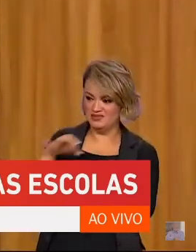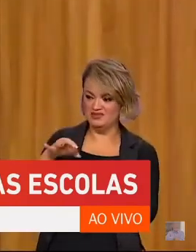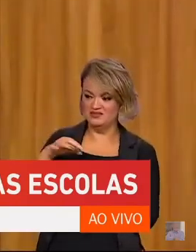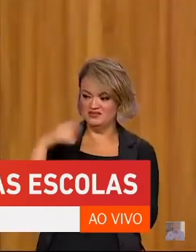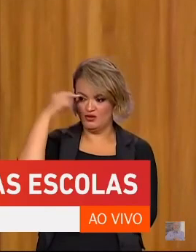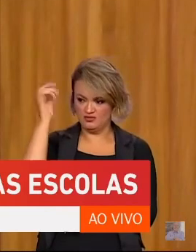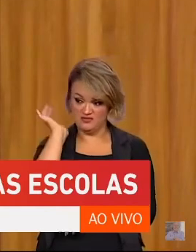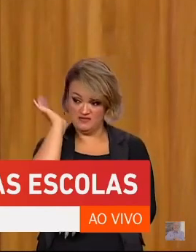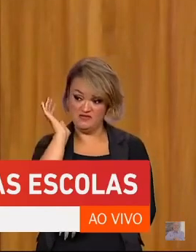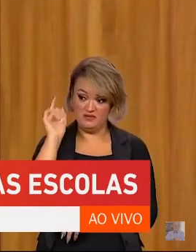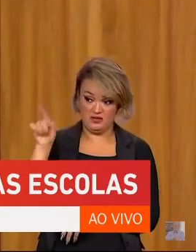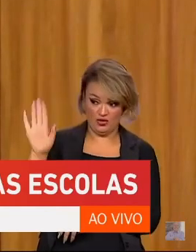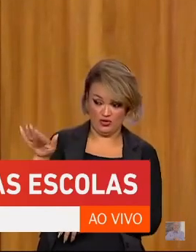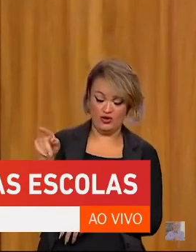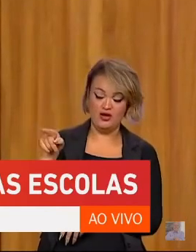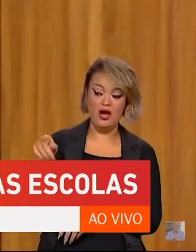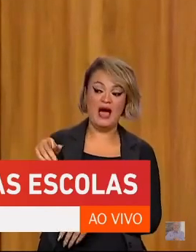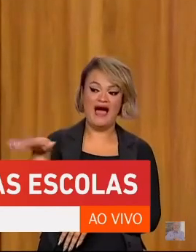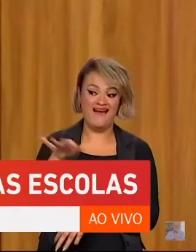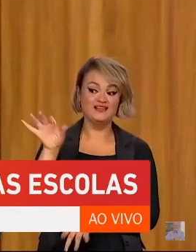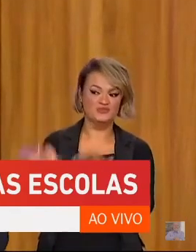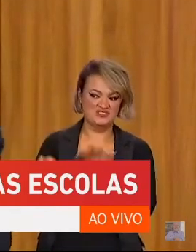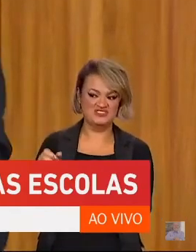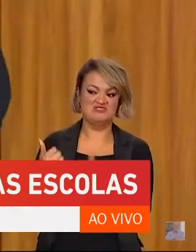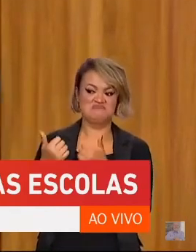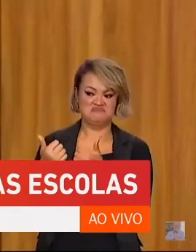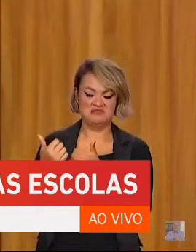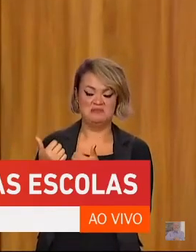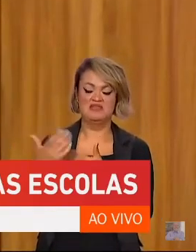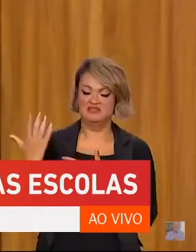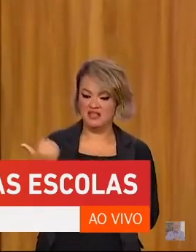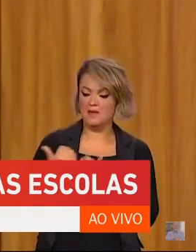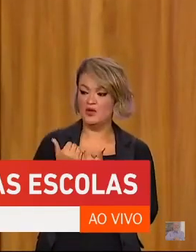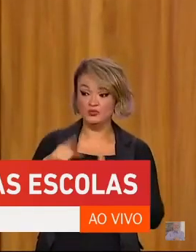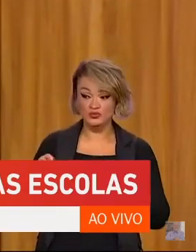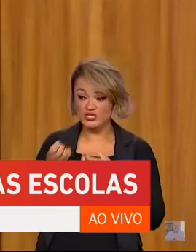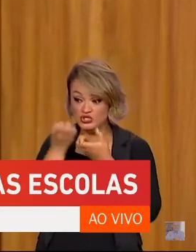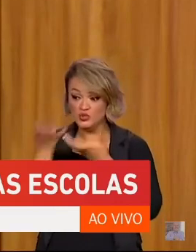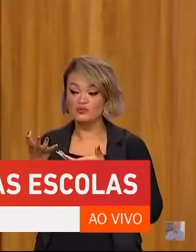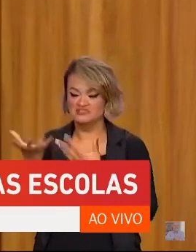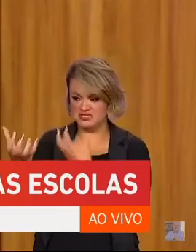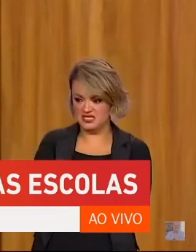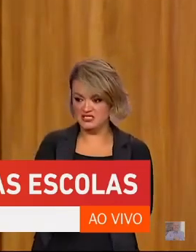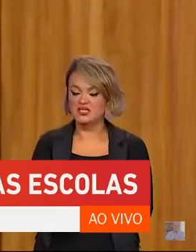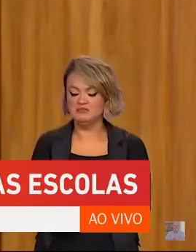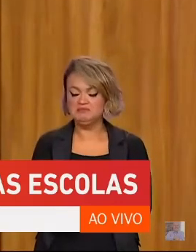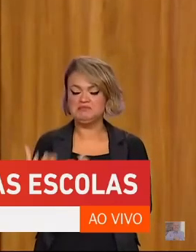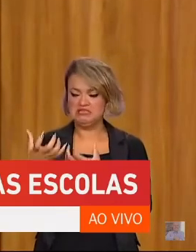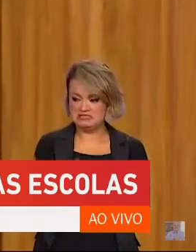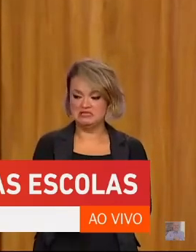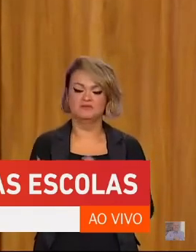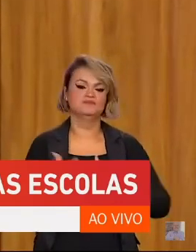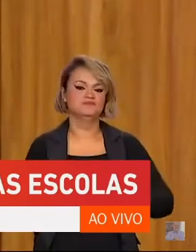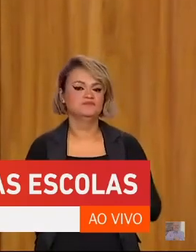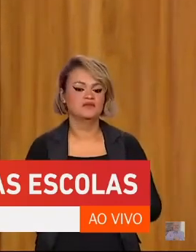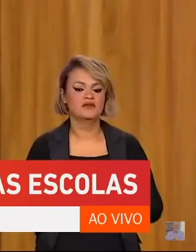testemunhar a firmeza do Poder Judiciário, que tem acolhido praticamente todos os nossos pedidos, em todo o território